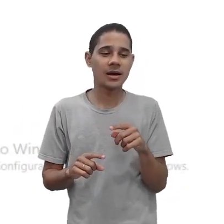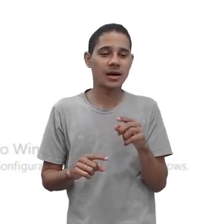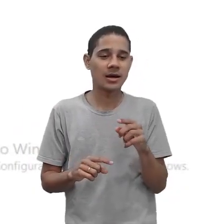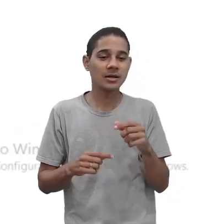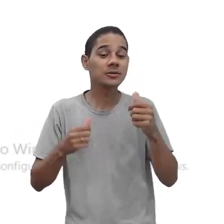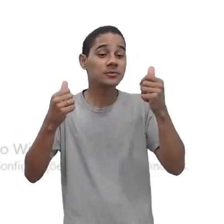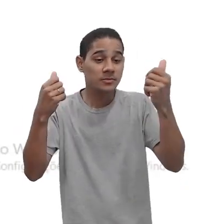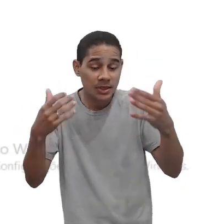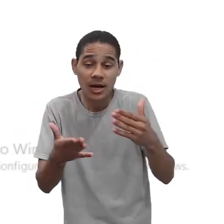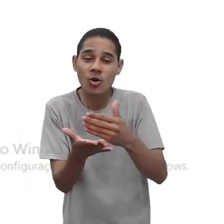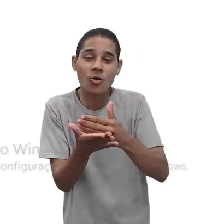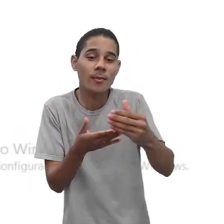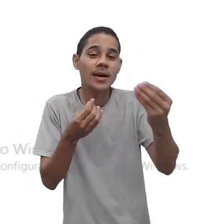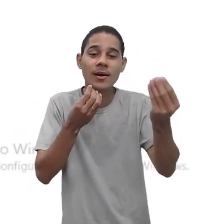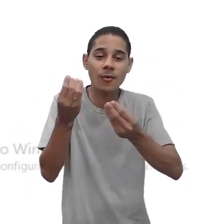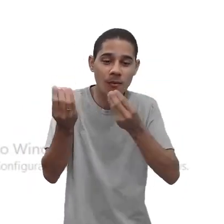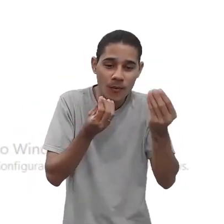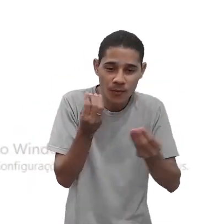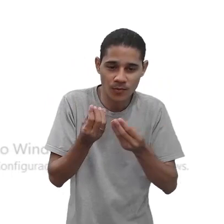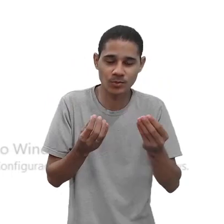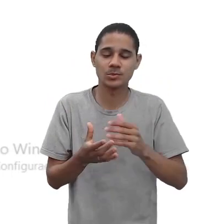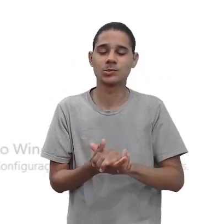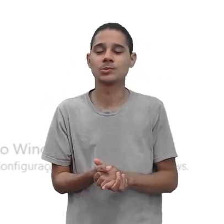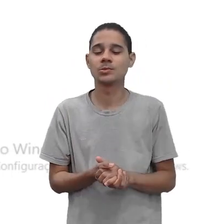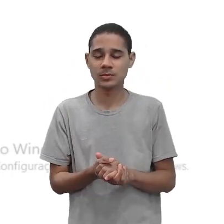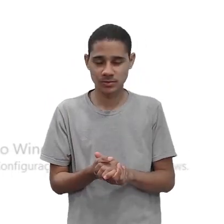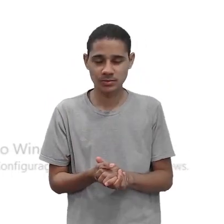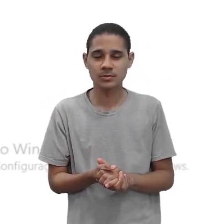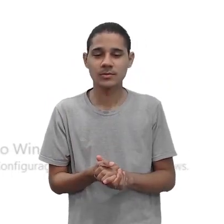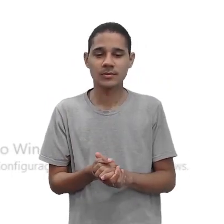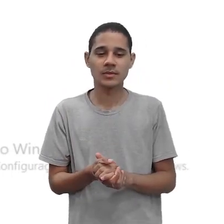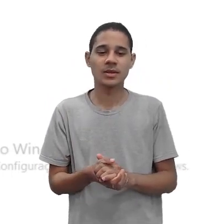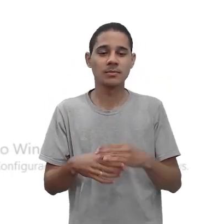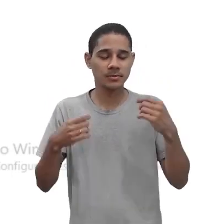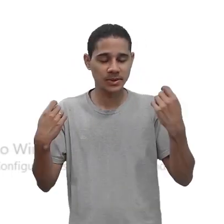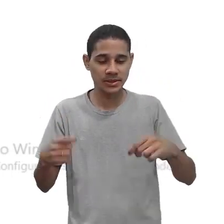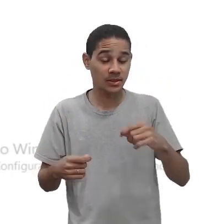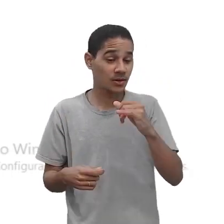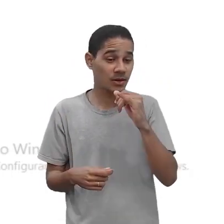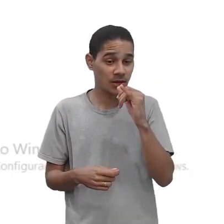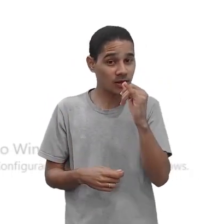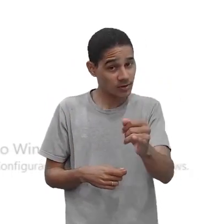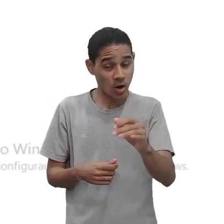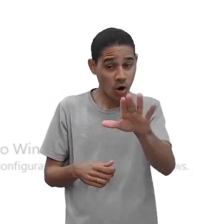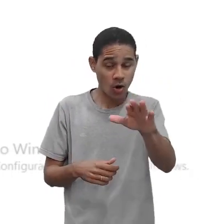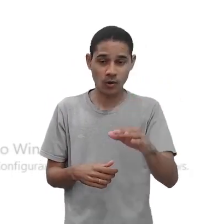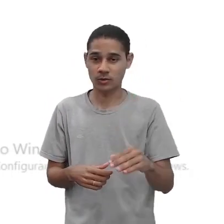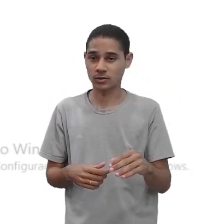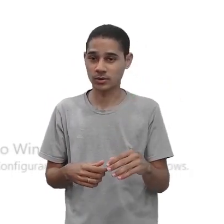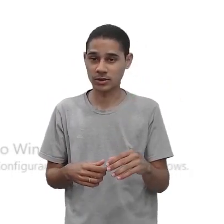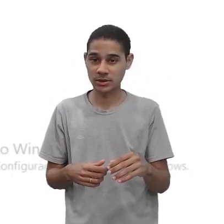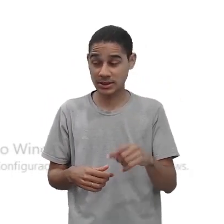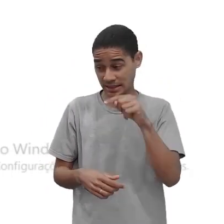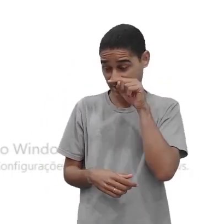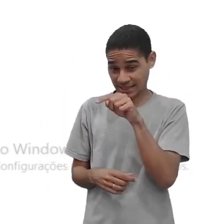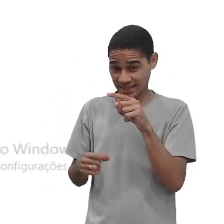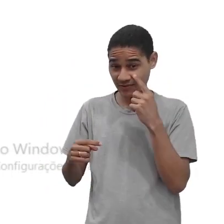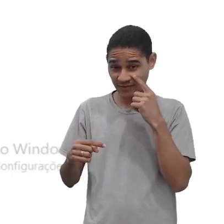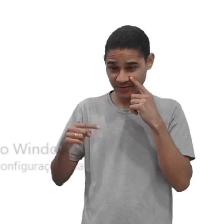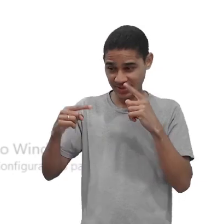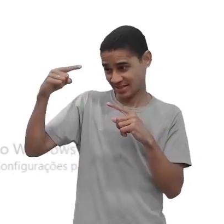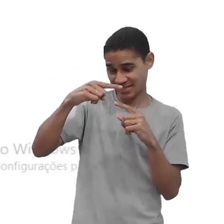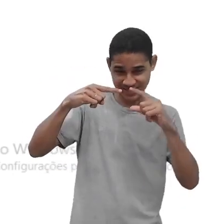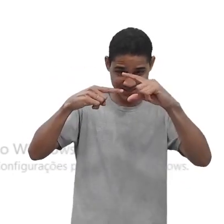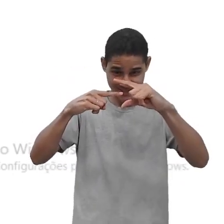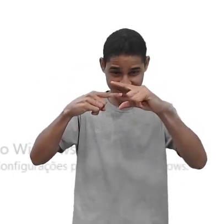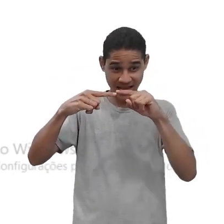fato começa essa paginação, tá? A gente tem que estar dizendo, olha, a partir dessa setinha é onde